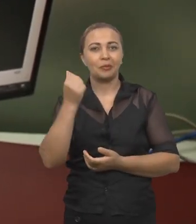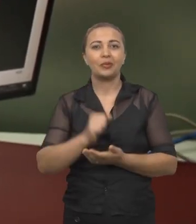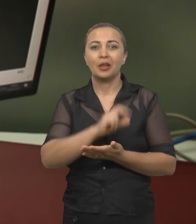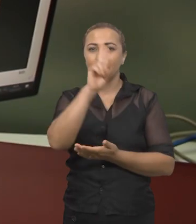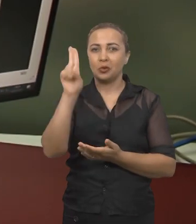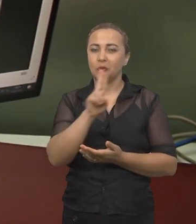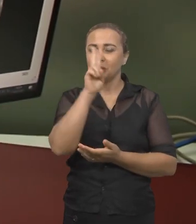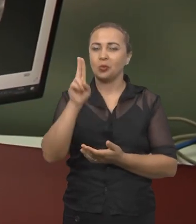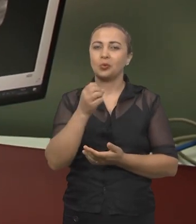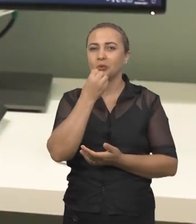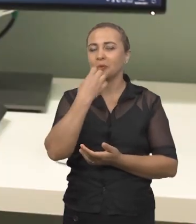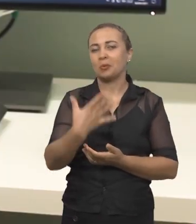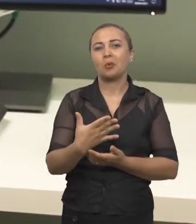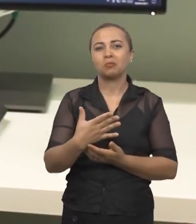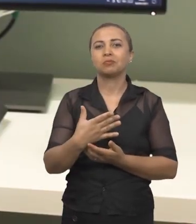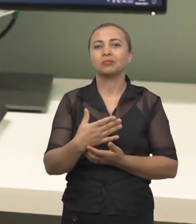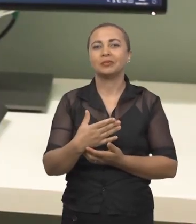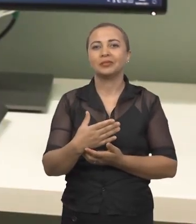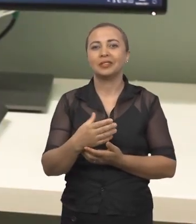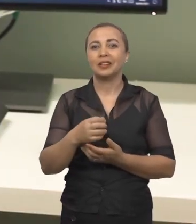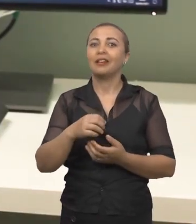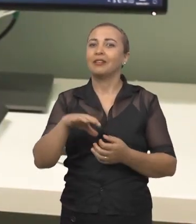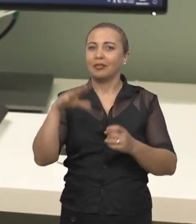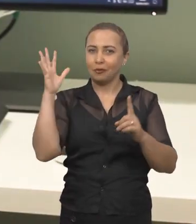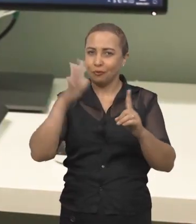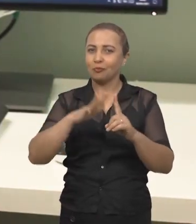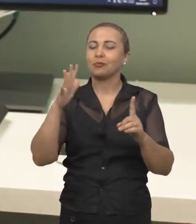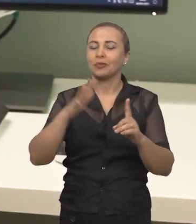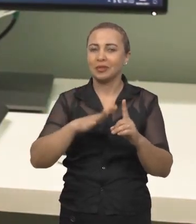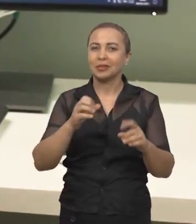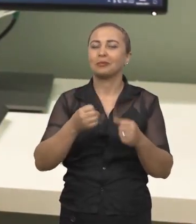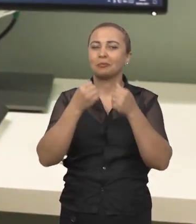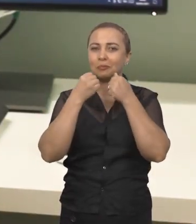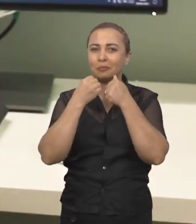né, o uso do mesmo. Ele vai impactar assim,